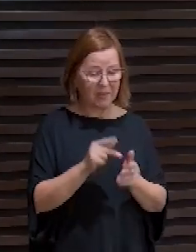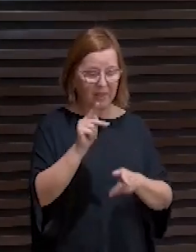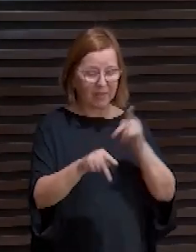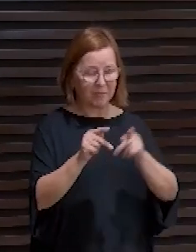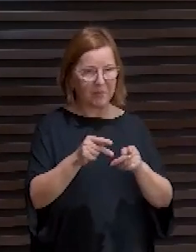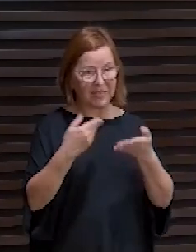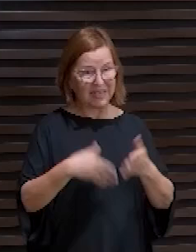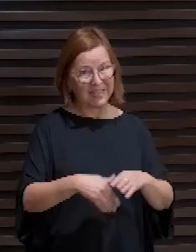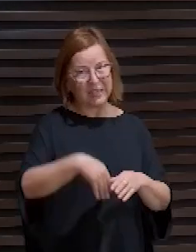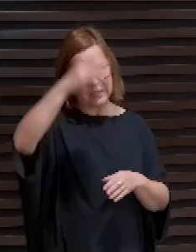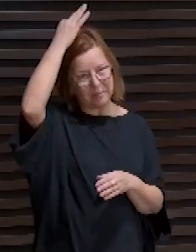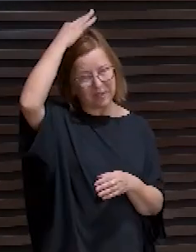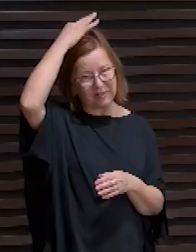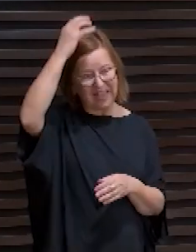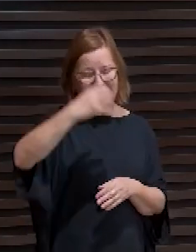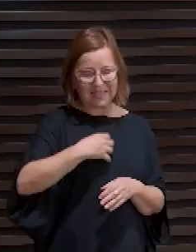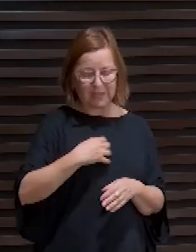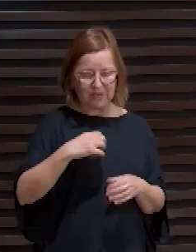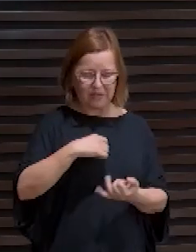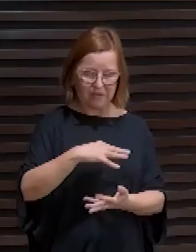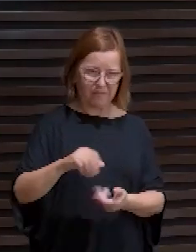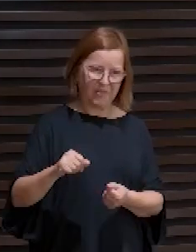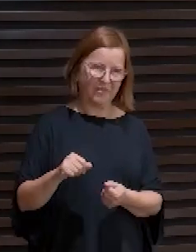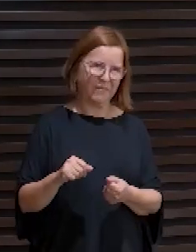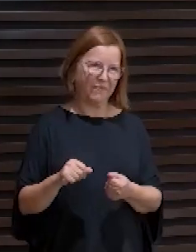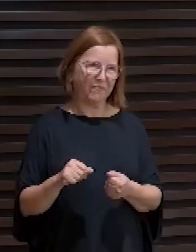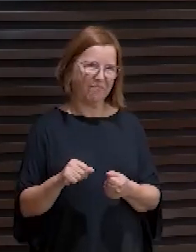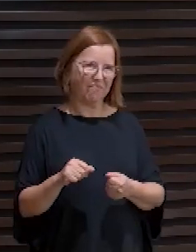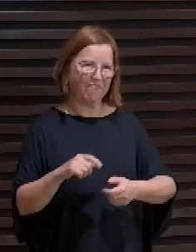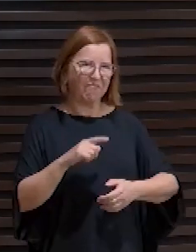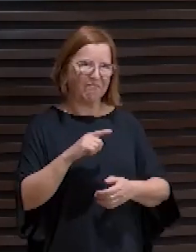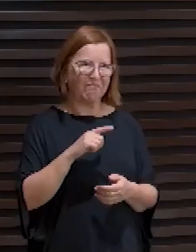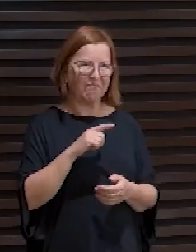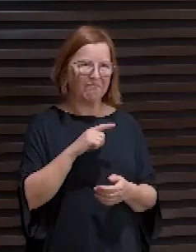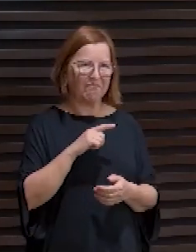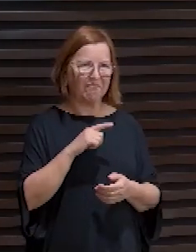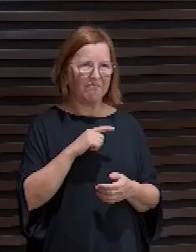natureza terrena tem uma forte inclinação para o egoísmo e o